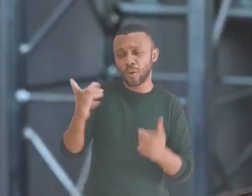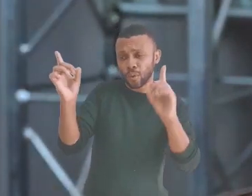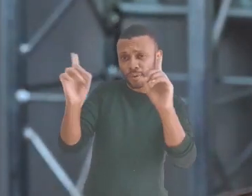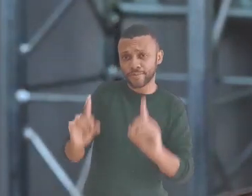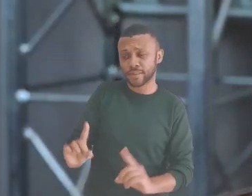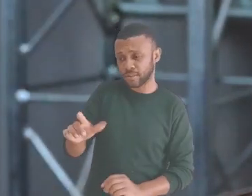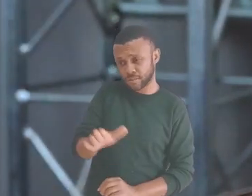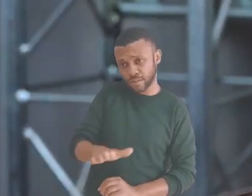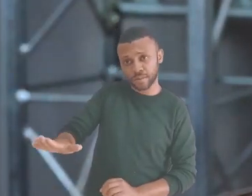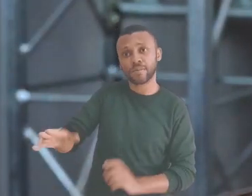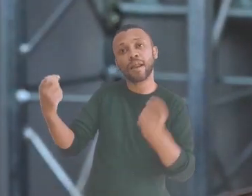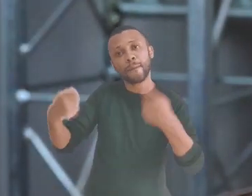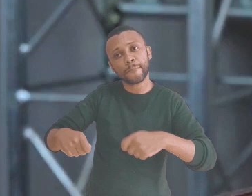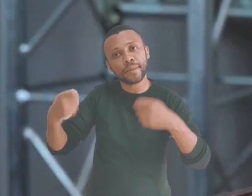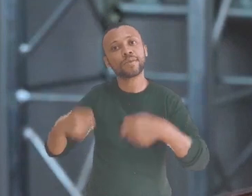nossa